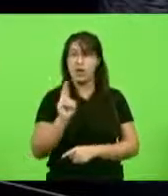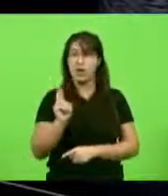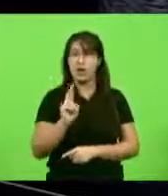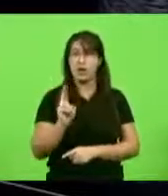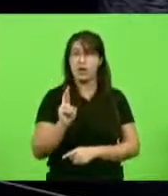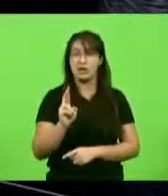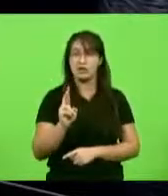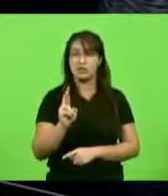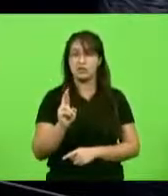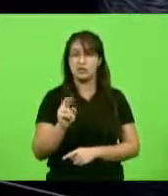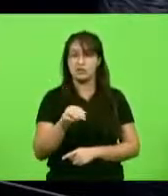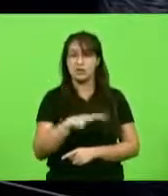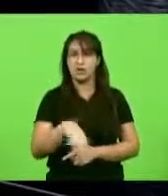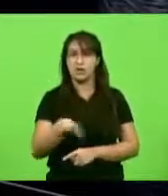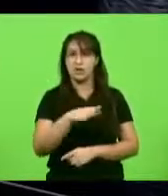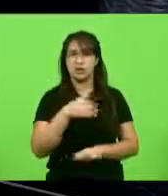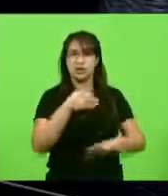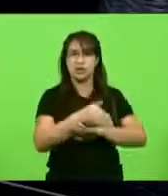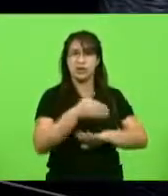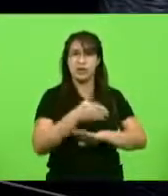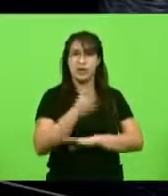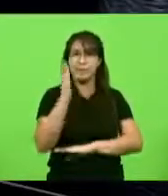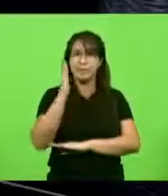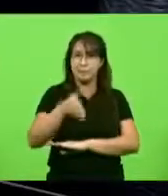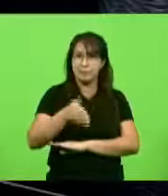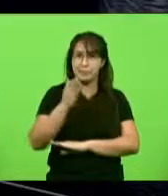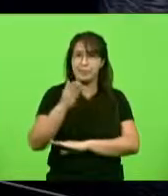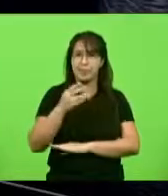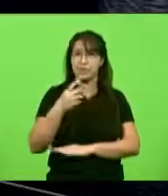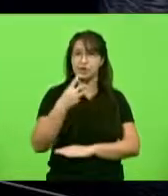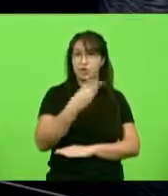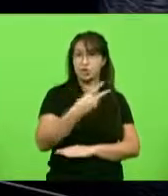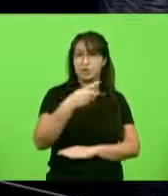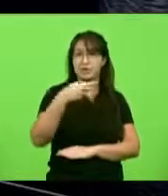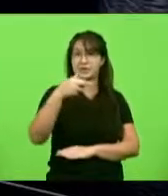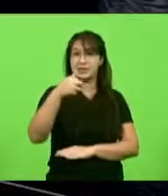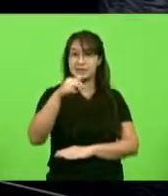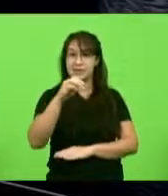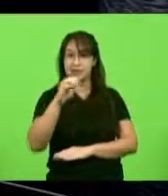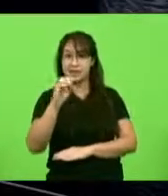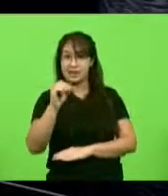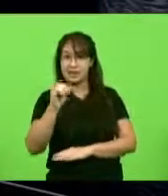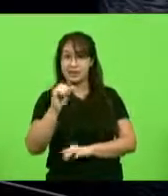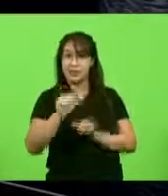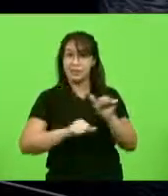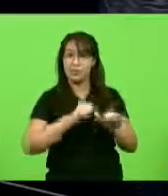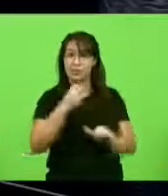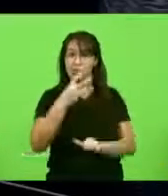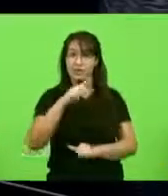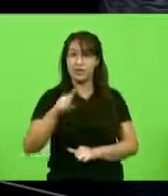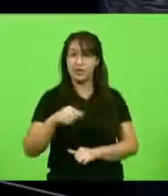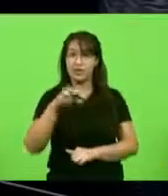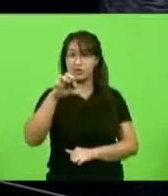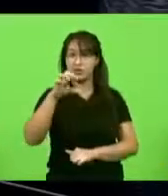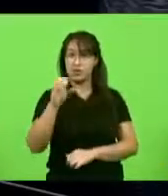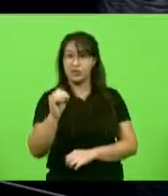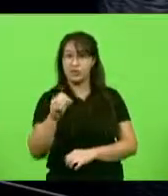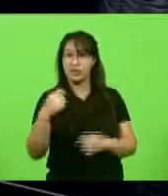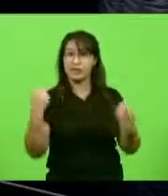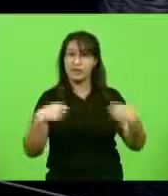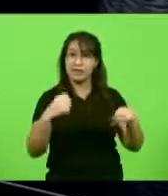que passa pelos pedágios, de 2,70 foi para 3,90. A obra era para ter terminado em 2012, pô.